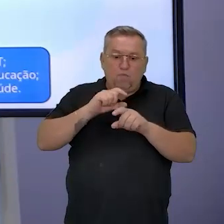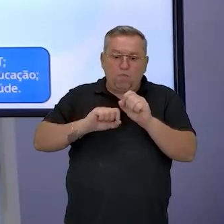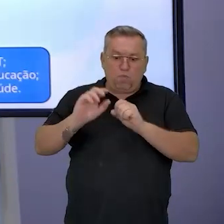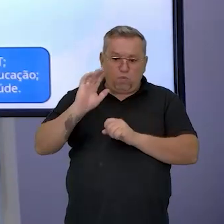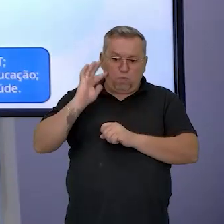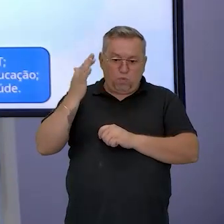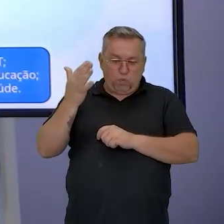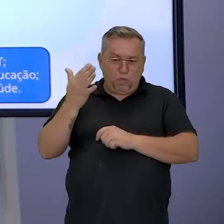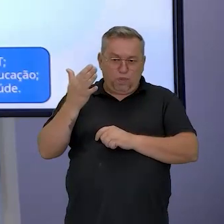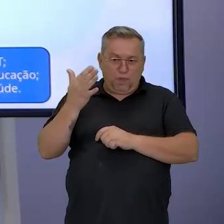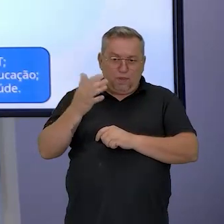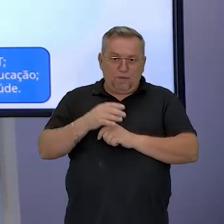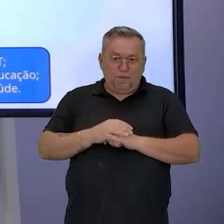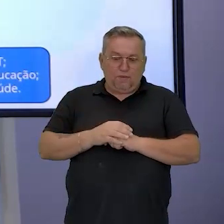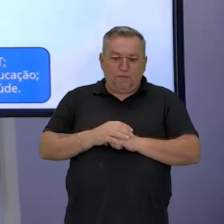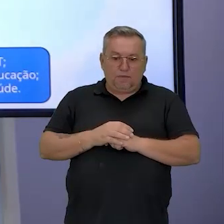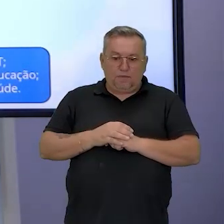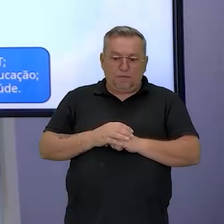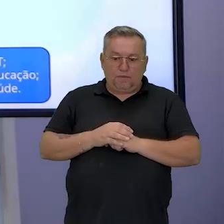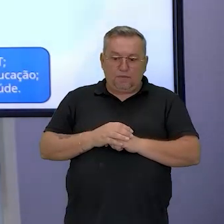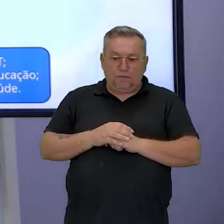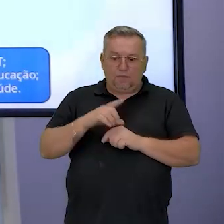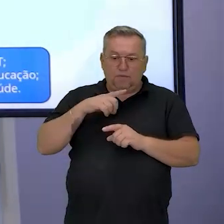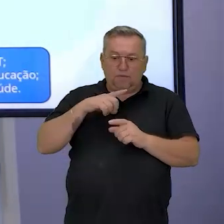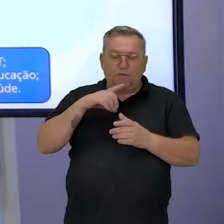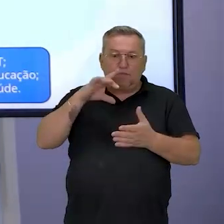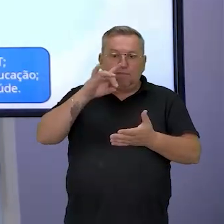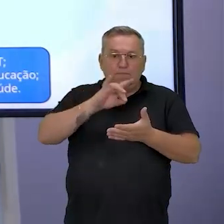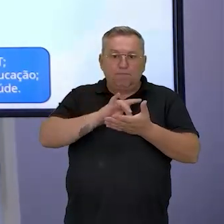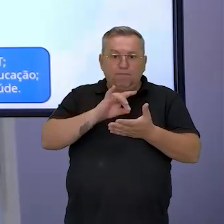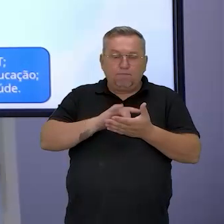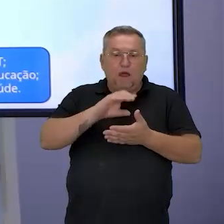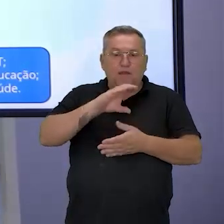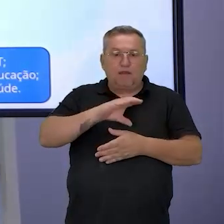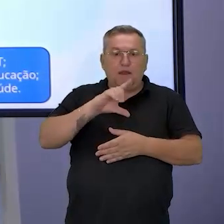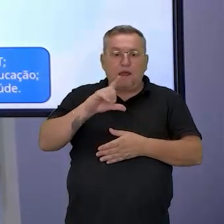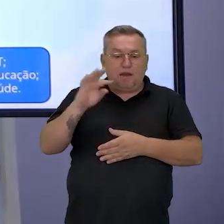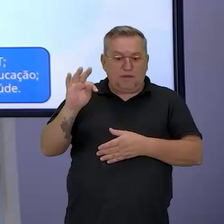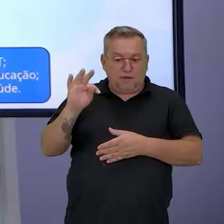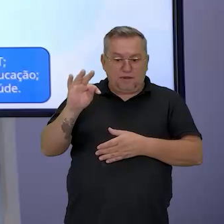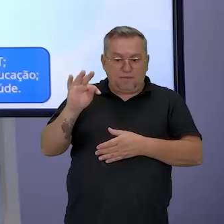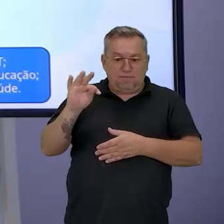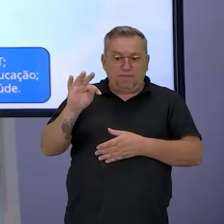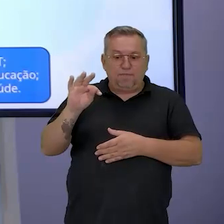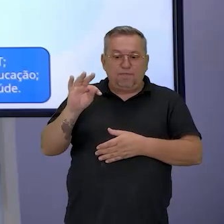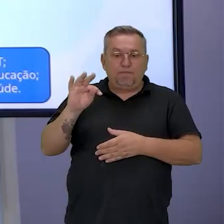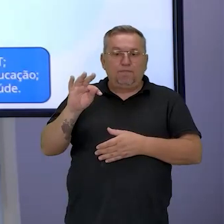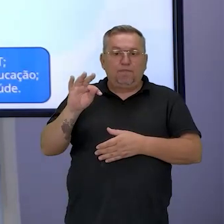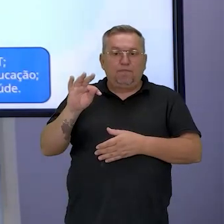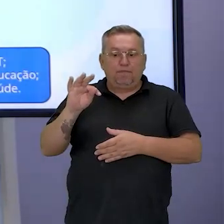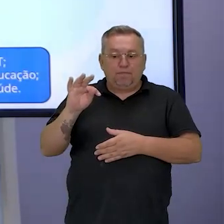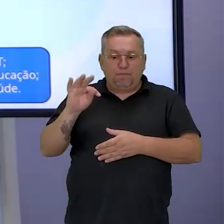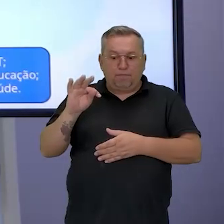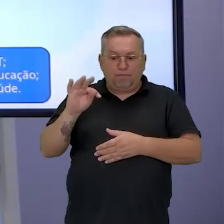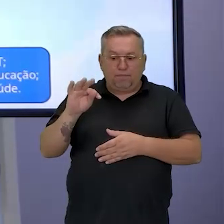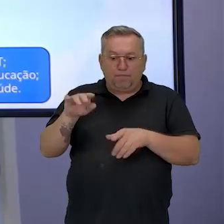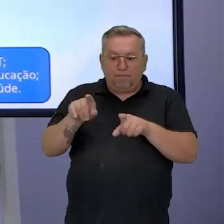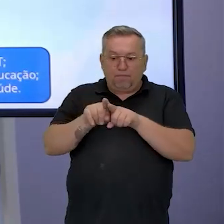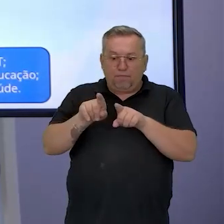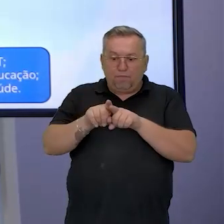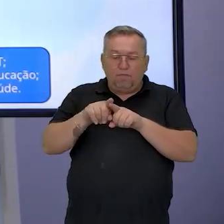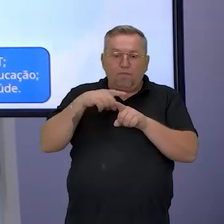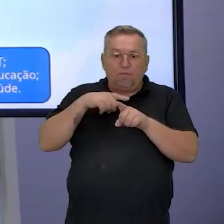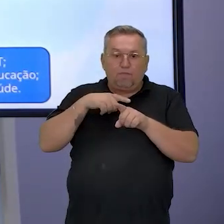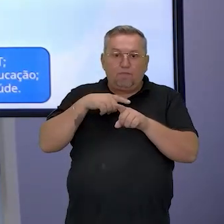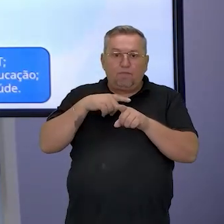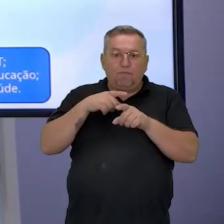acontece através do quê, professor? Da consolidação das leis do trabalho, a famosa CLT,